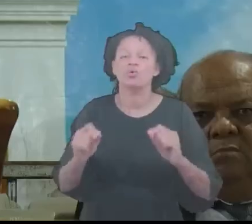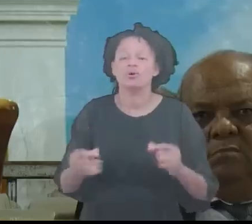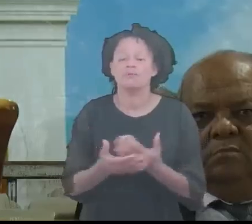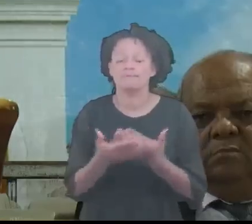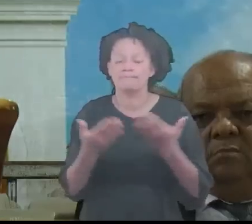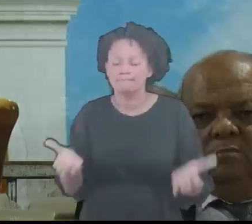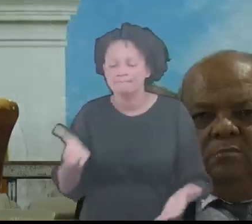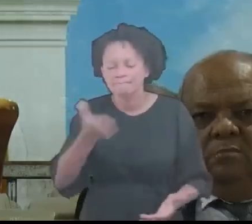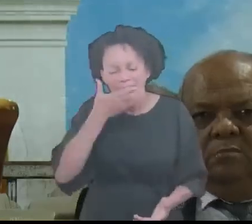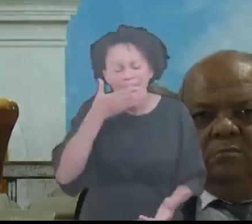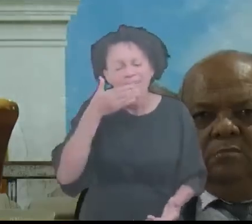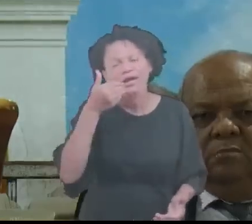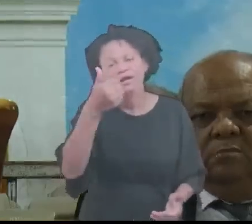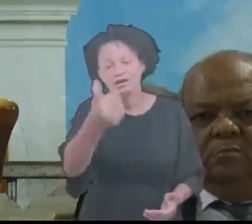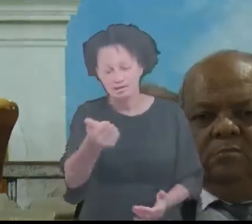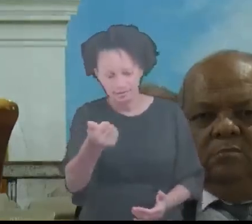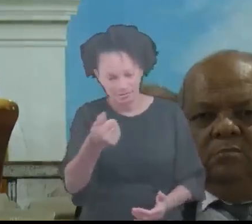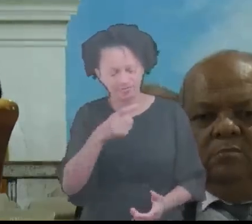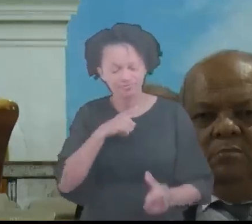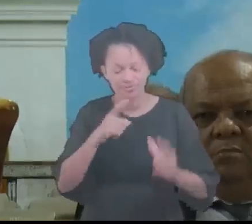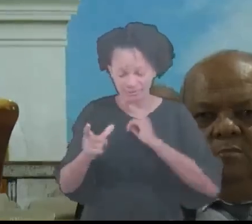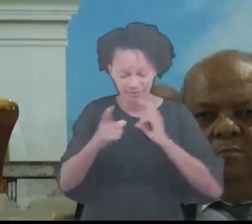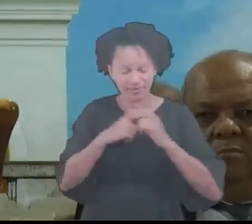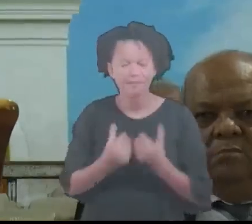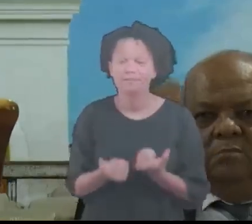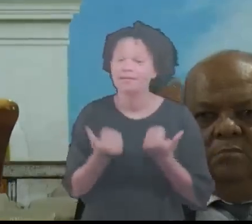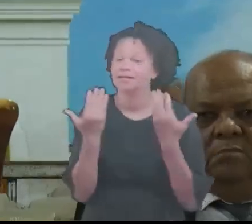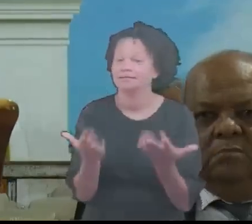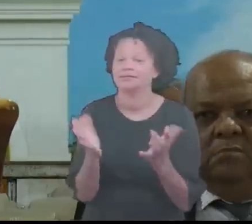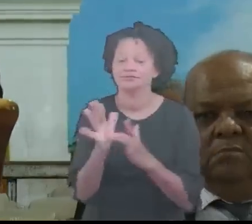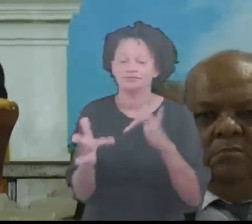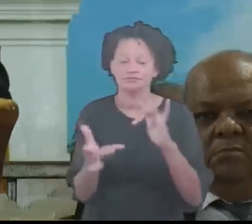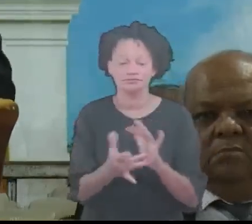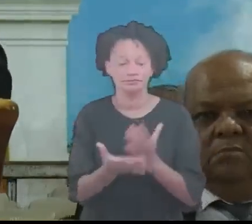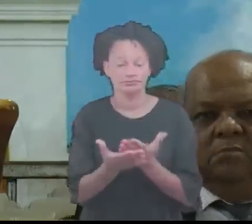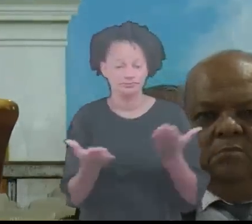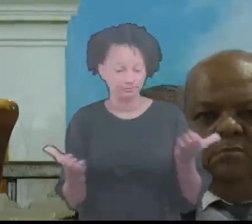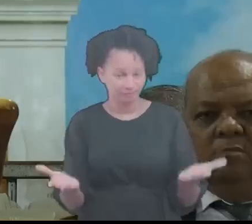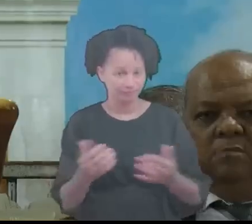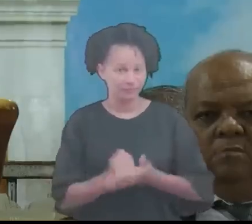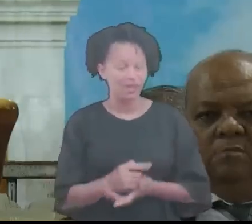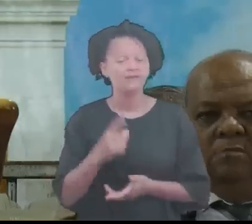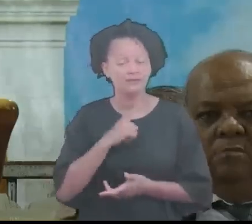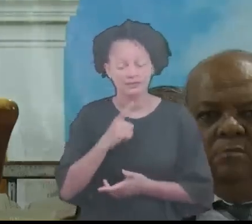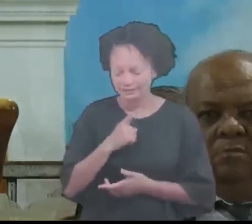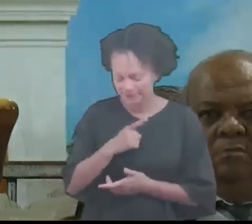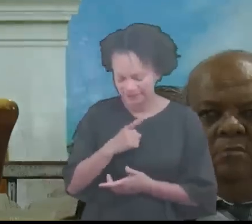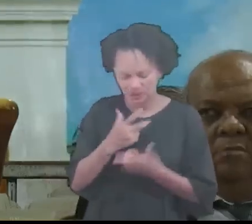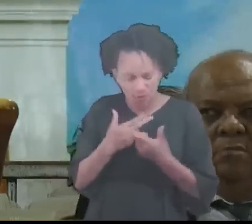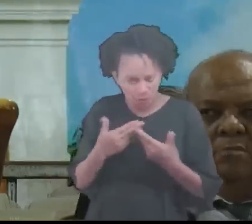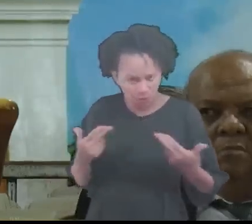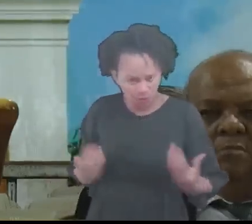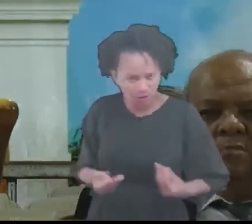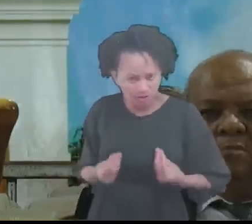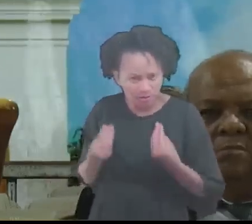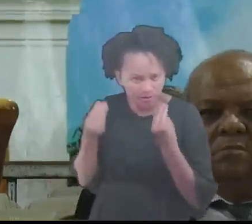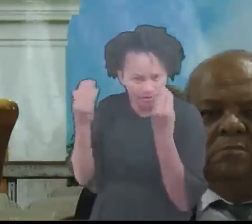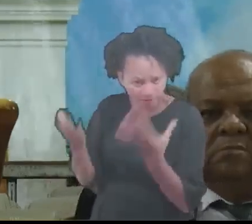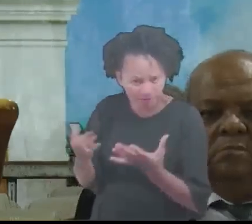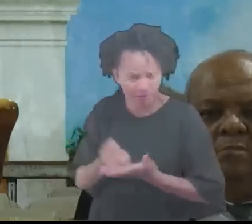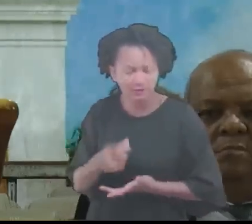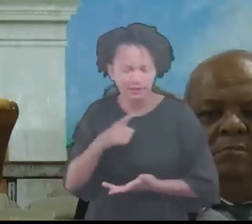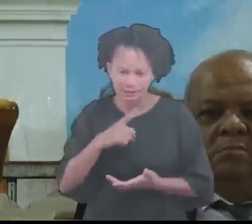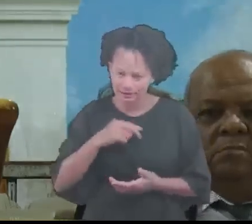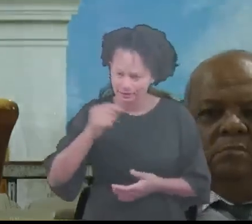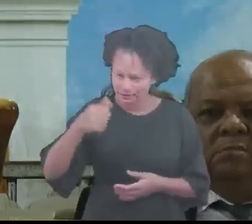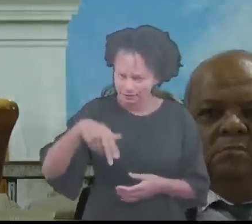seu melhor que você tem para oferecer a Jesus. Você trouxe alguma coisa nesta noite? Você trouxe algum nardo